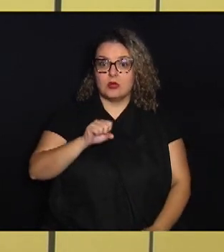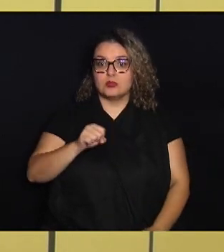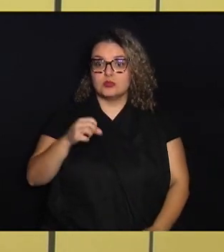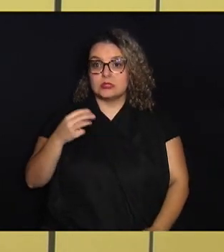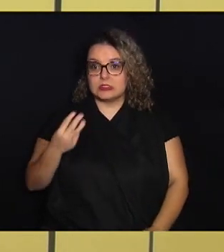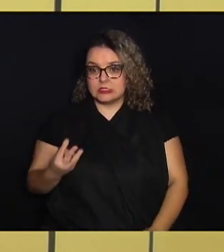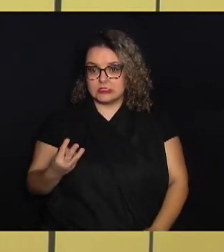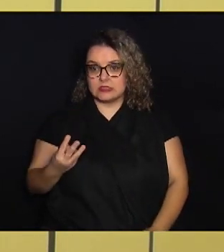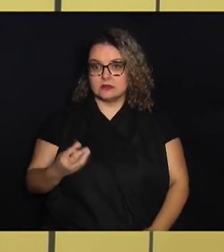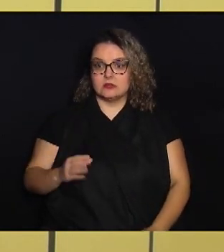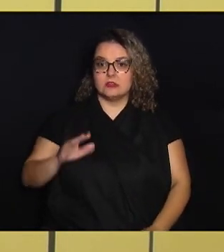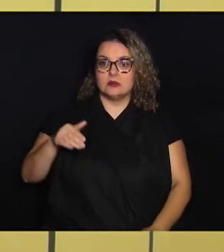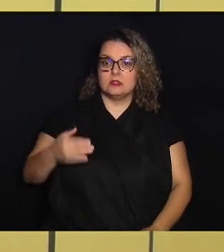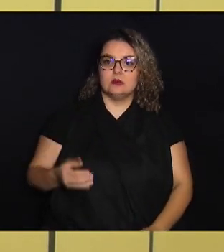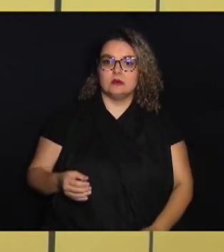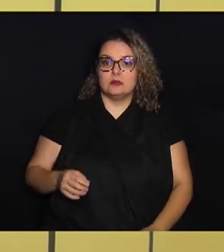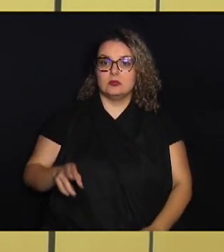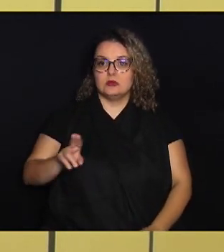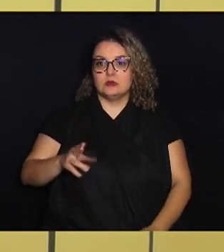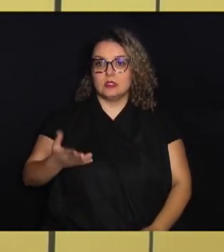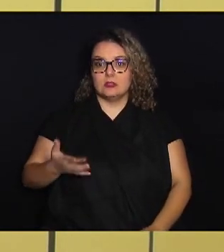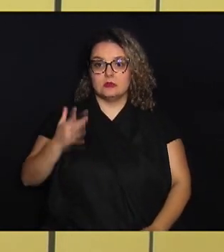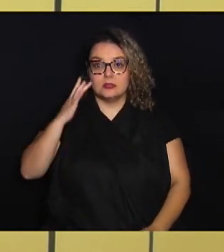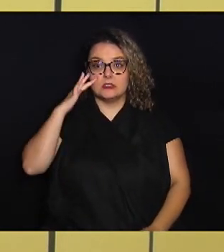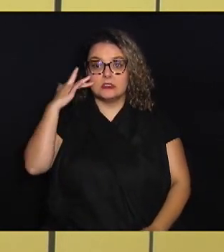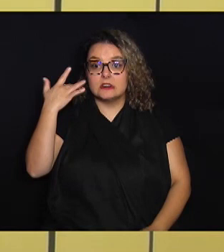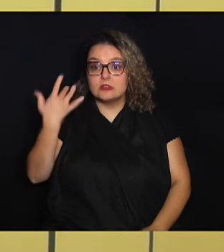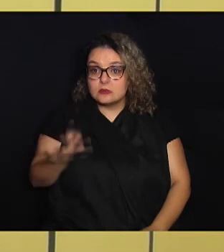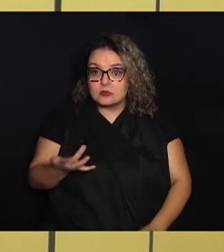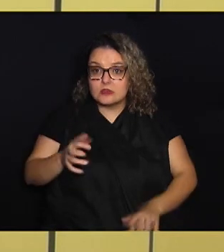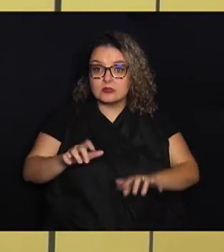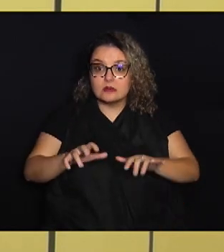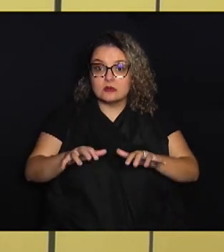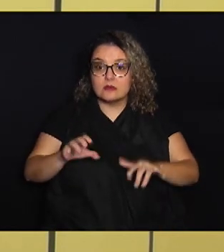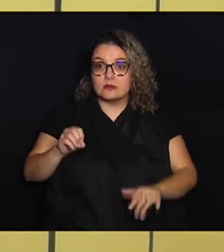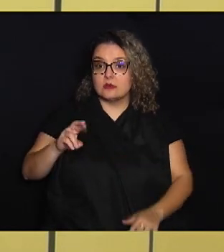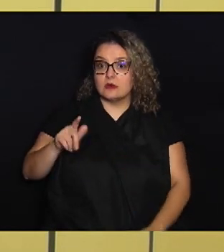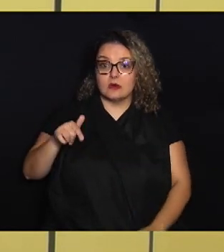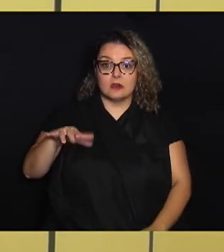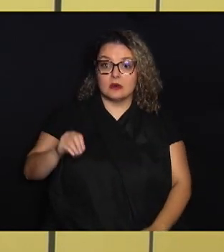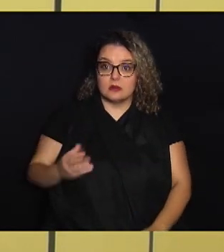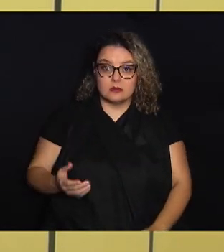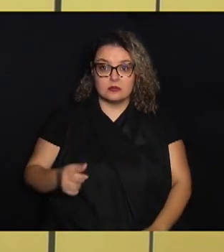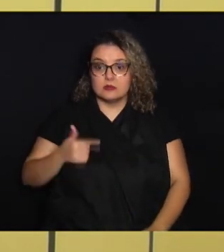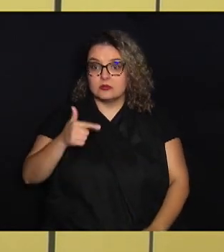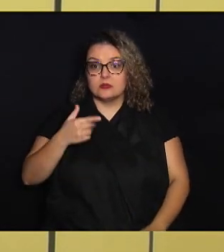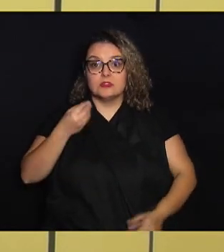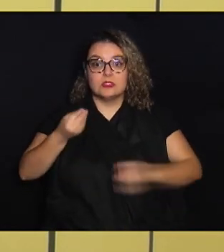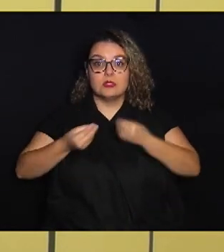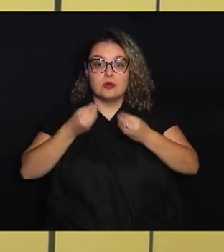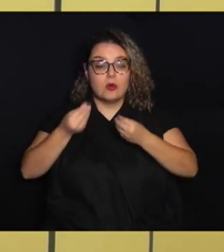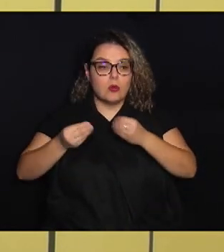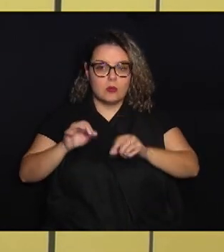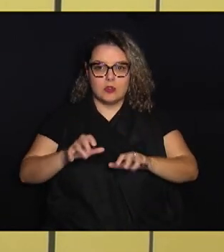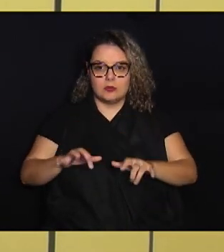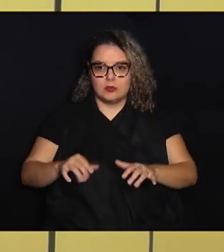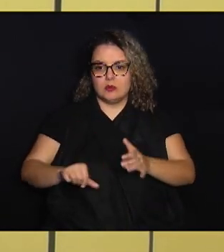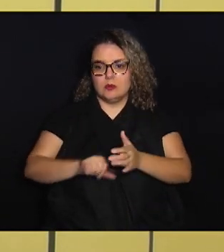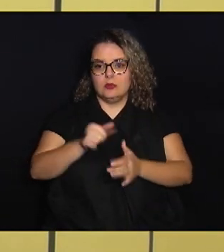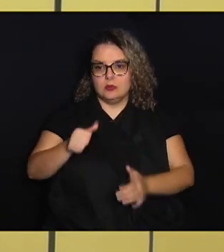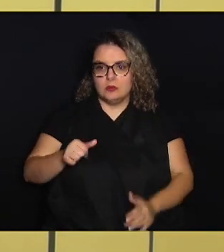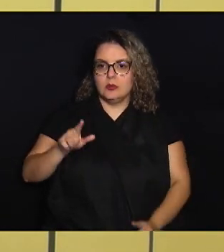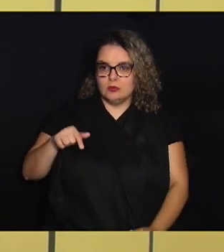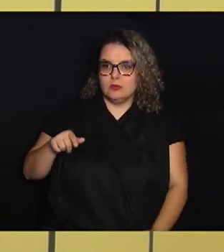1883 e quando foi instalado ninguém sabia manusear, ninguém sabia tocar aquele órgão, não tinha quem conseguisse tocar aquilo. O primeiro que tocou foi